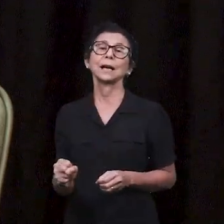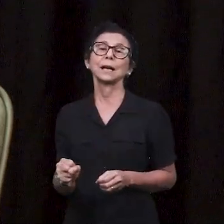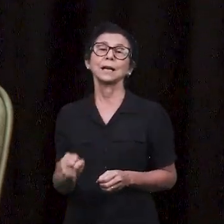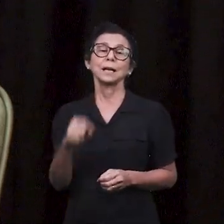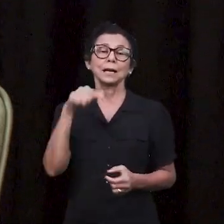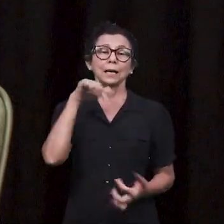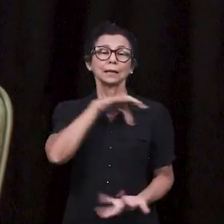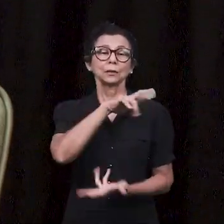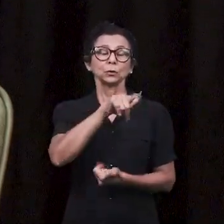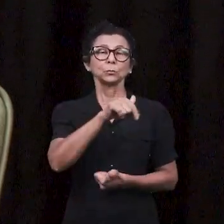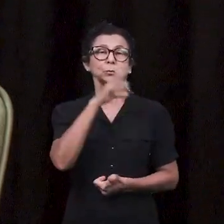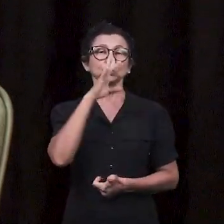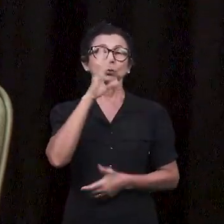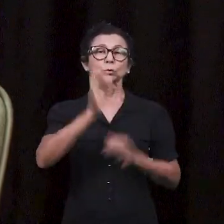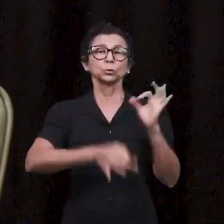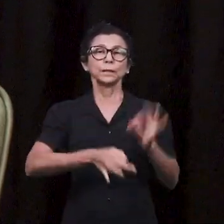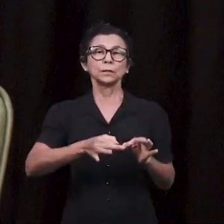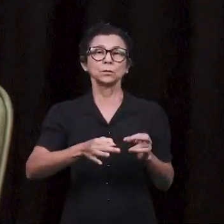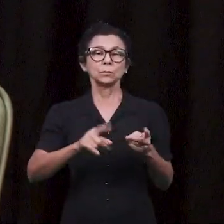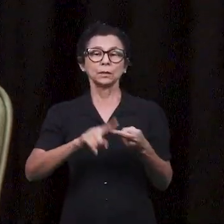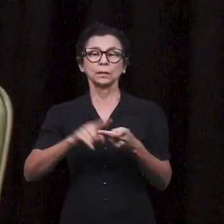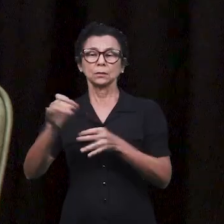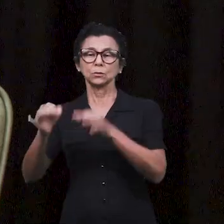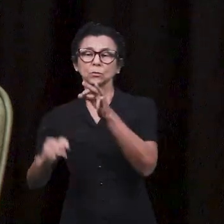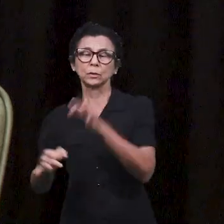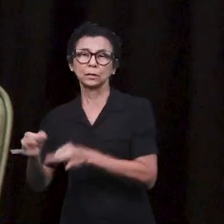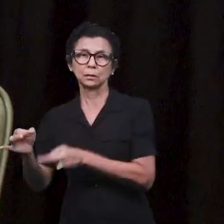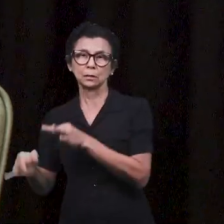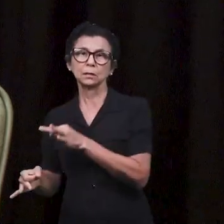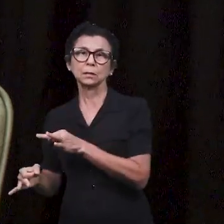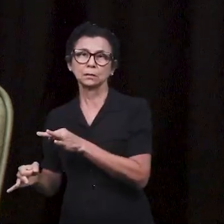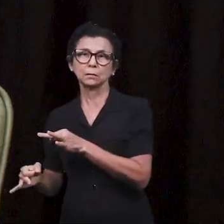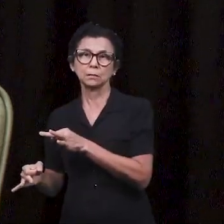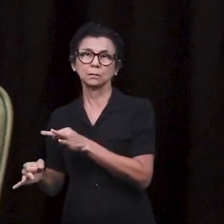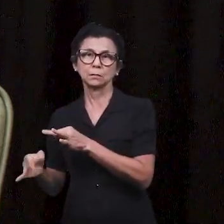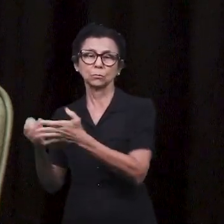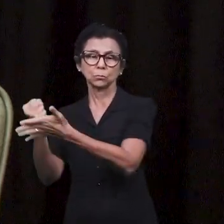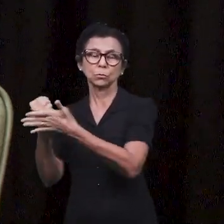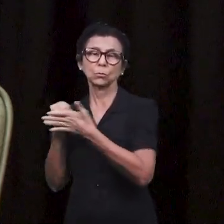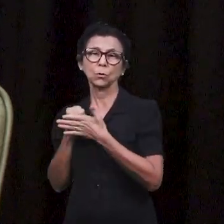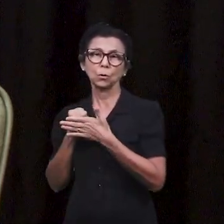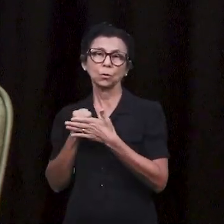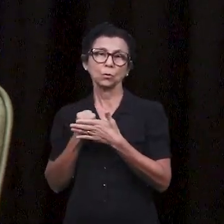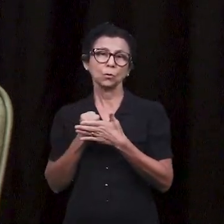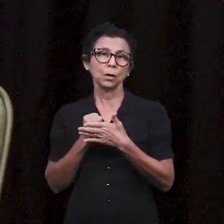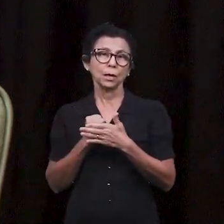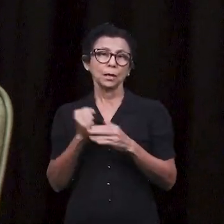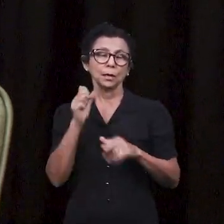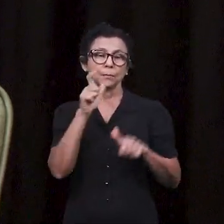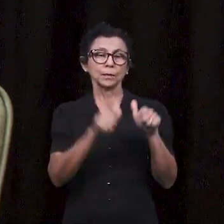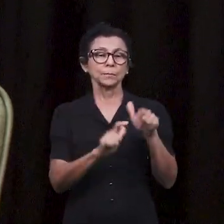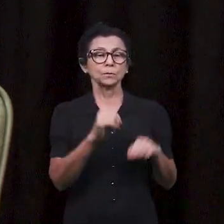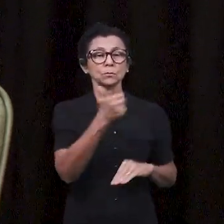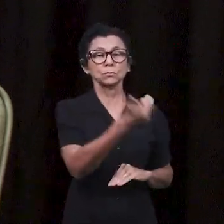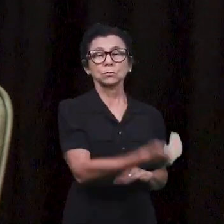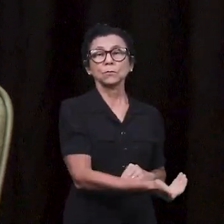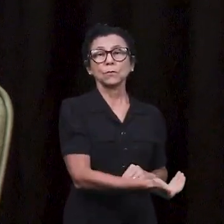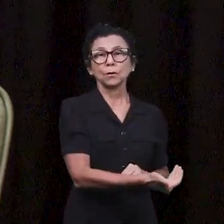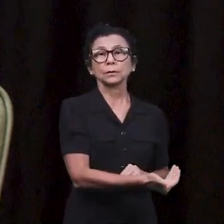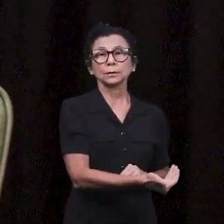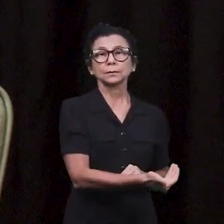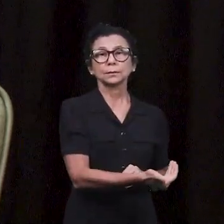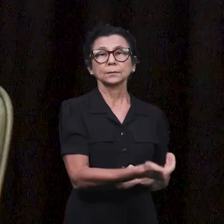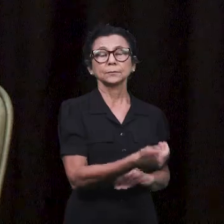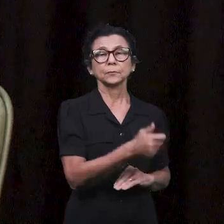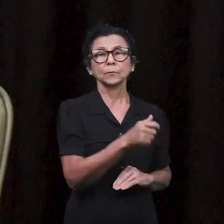mundo o juízo e a justiça. Juízo para todos que estão no mundo, justiça para o seu povo. E infelizmente, hoje em dia,